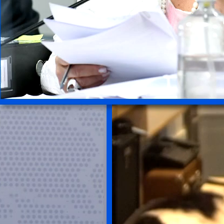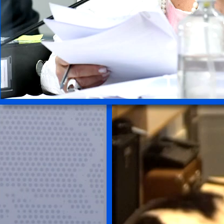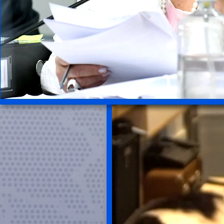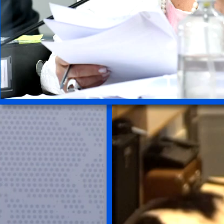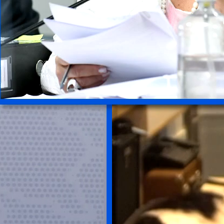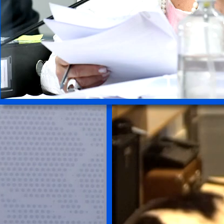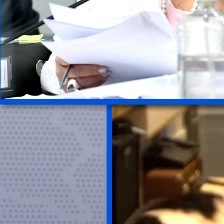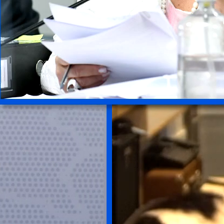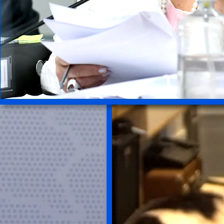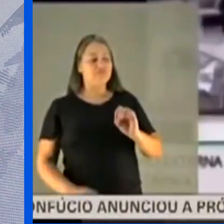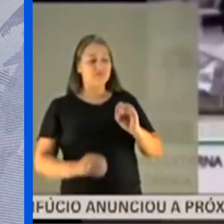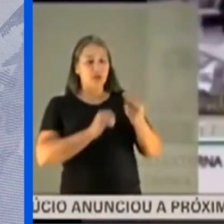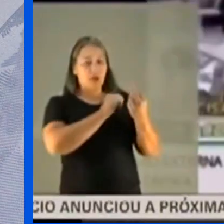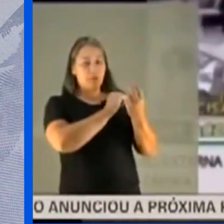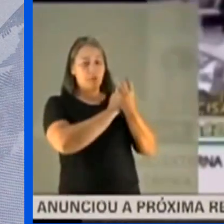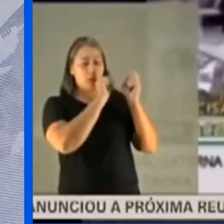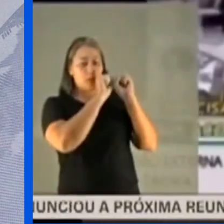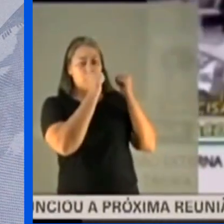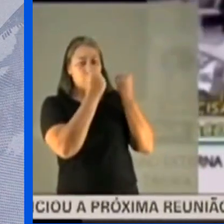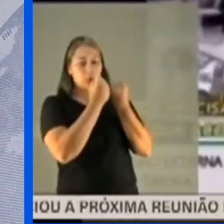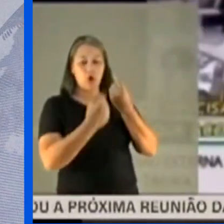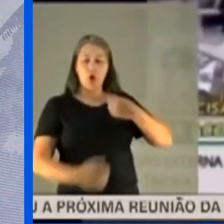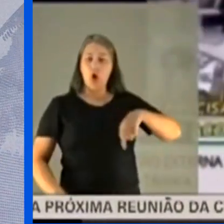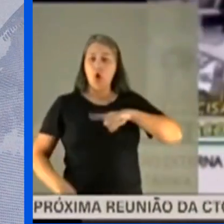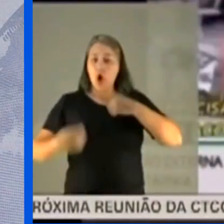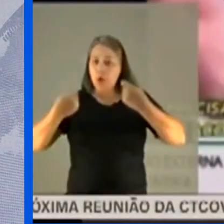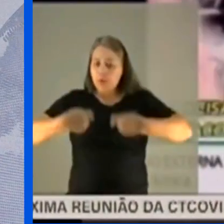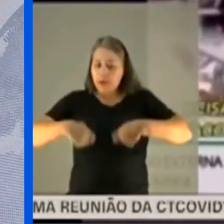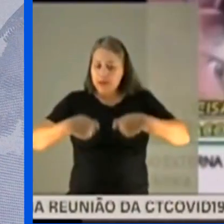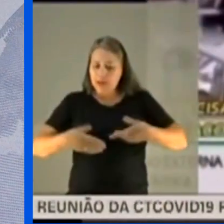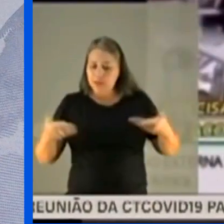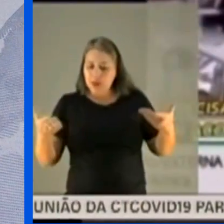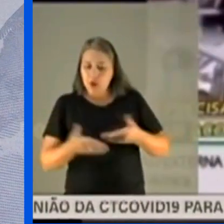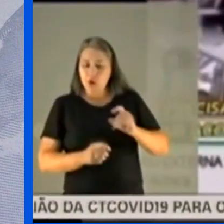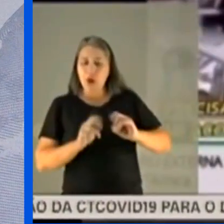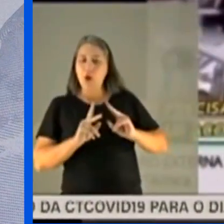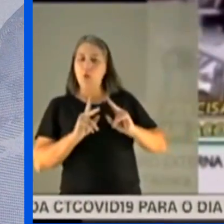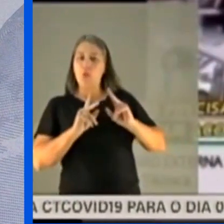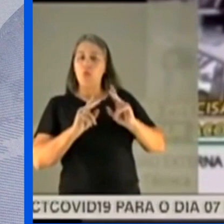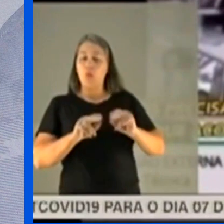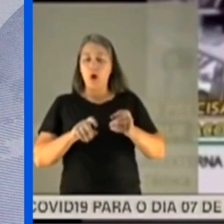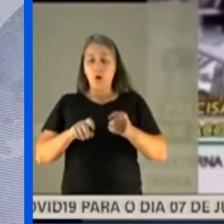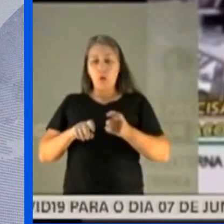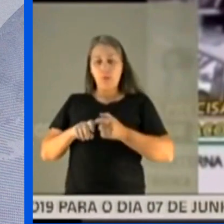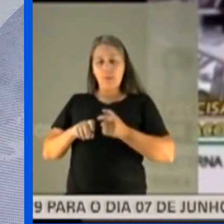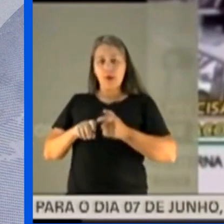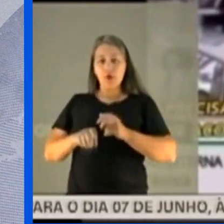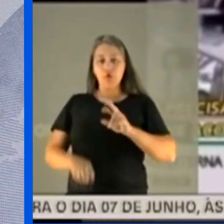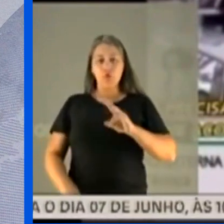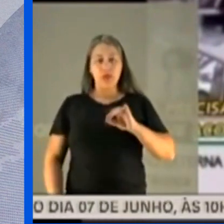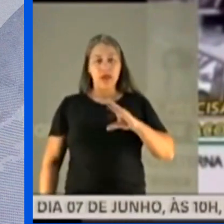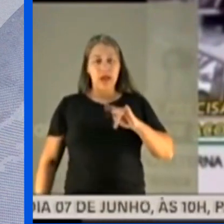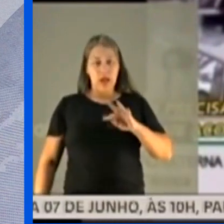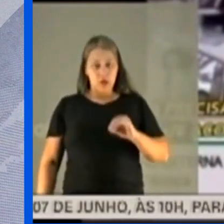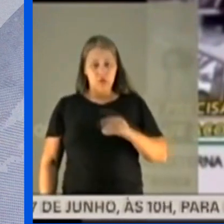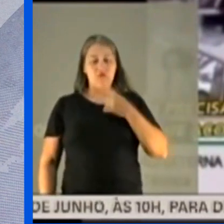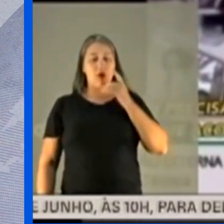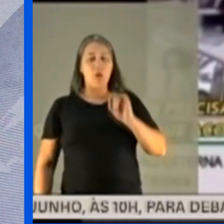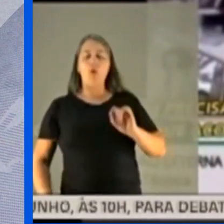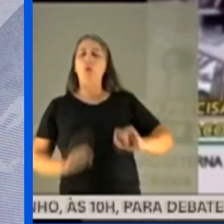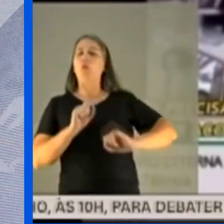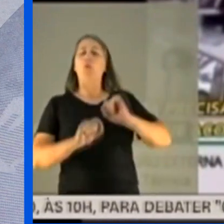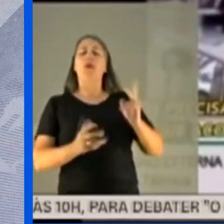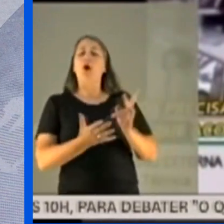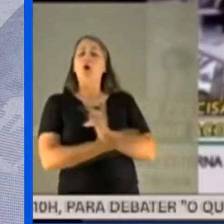ideia? Nós precisamos, nesse momento, é isso que o doutor Ricardo Barros disse, que é o que,